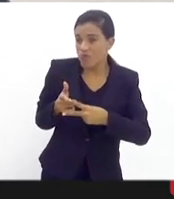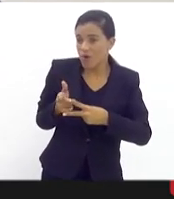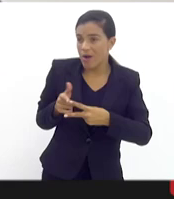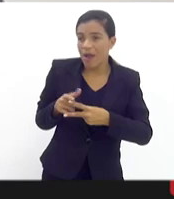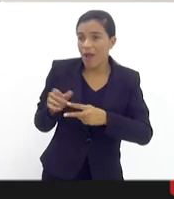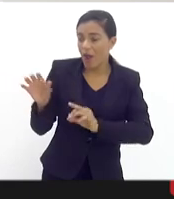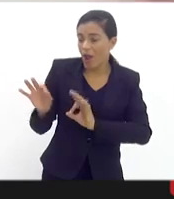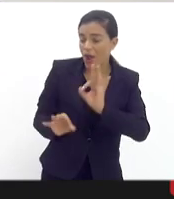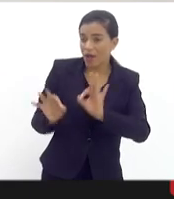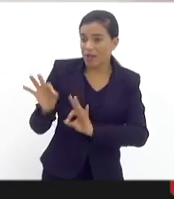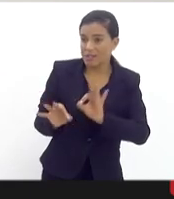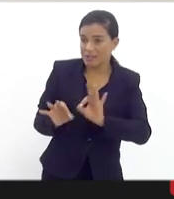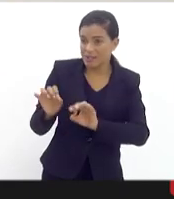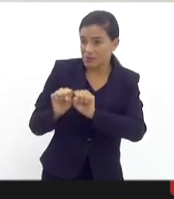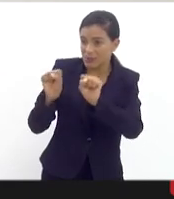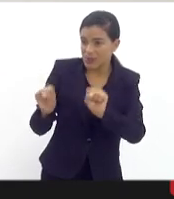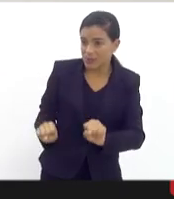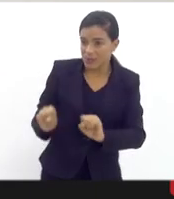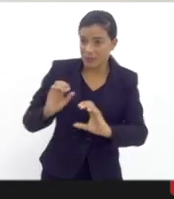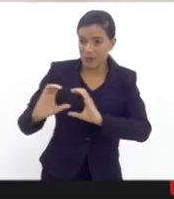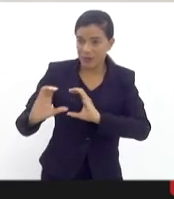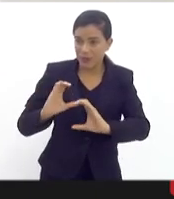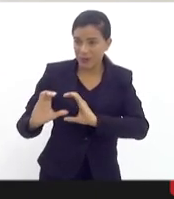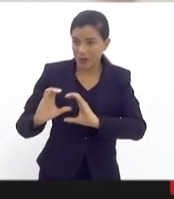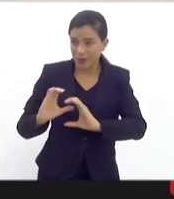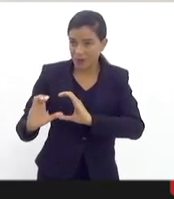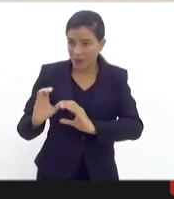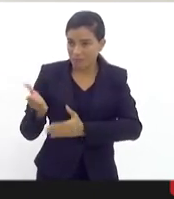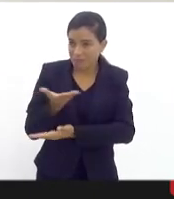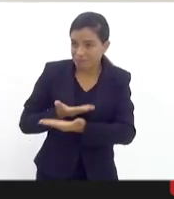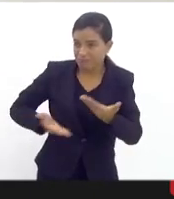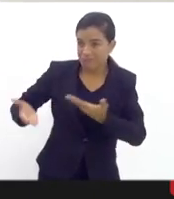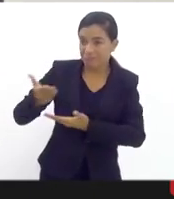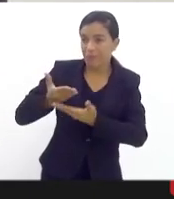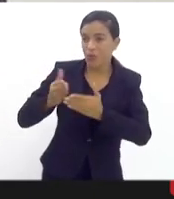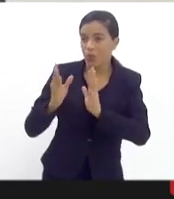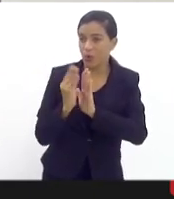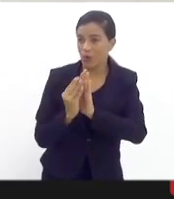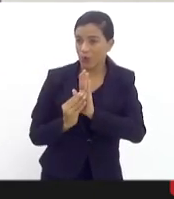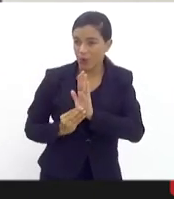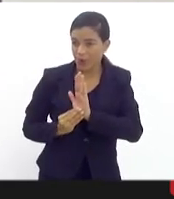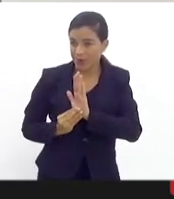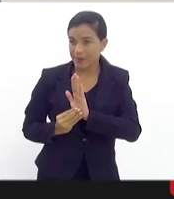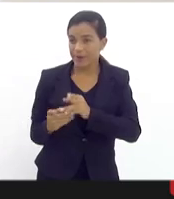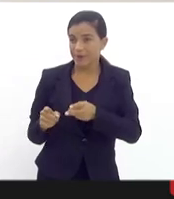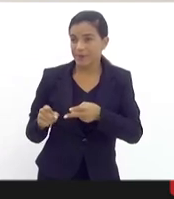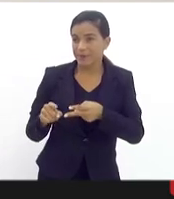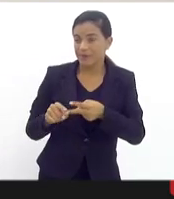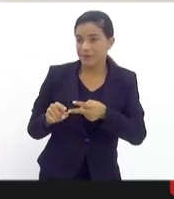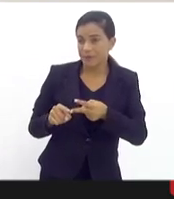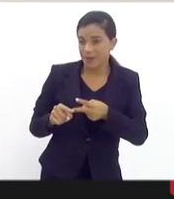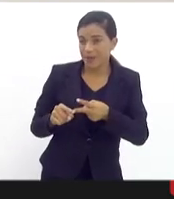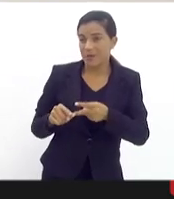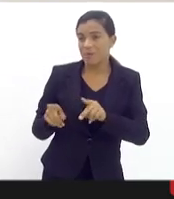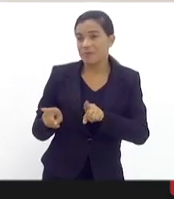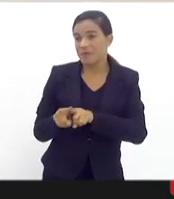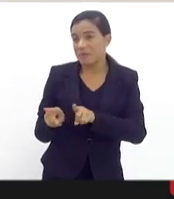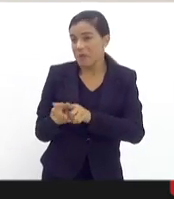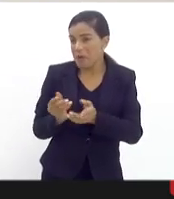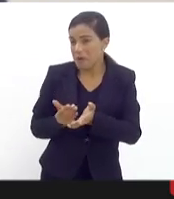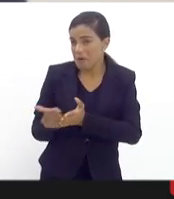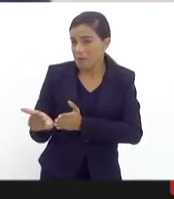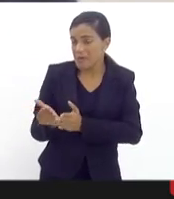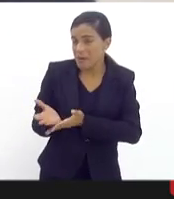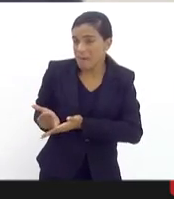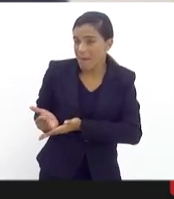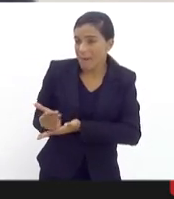reorganização dos sistemas de comunicação por meio da personalização desses conteúdos, né, de você tratar, começar a